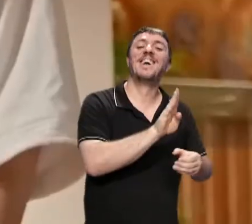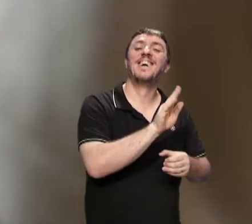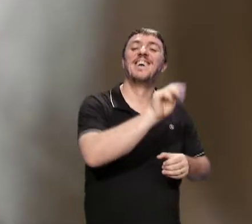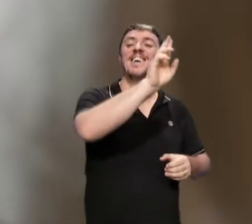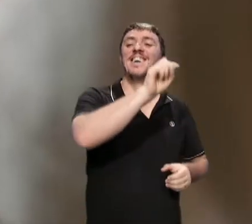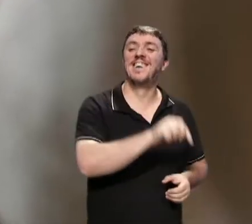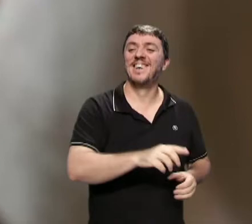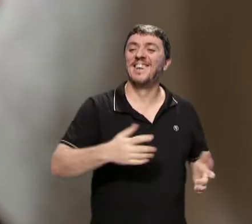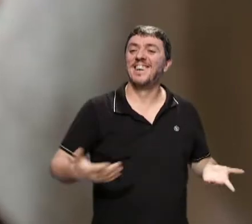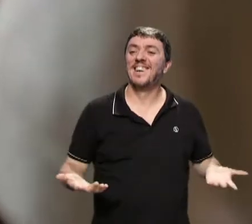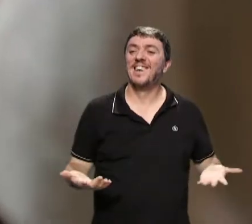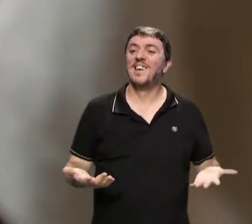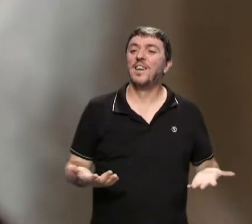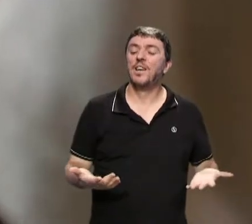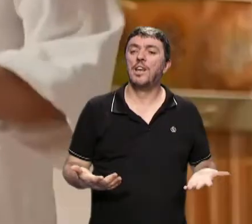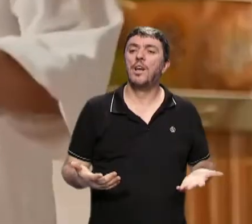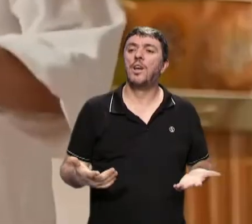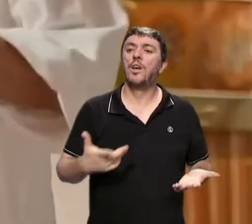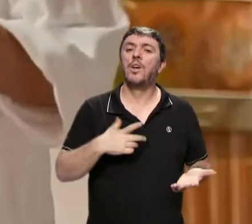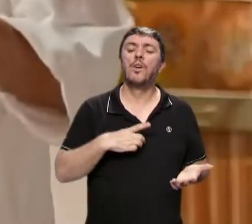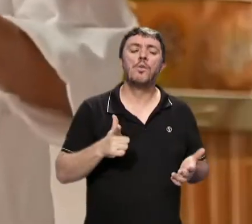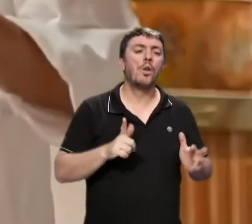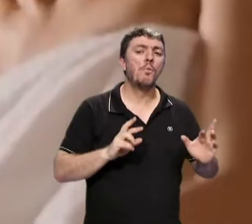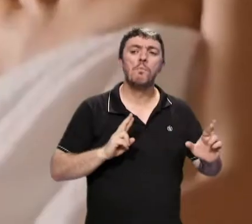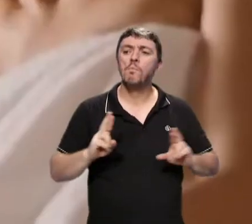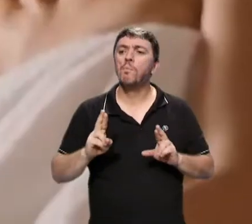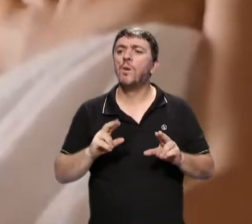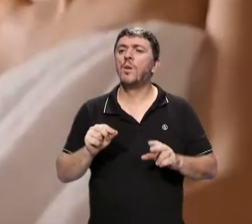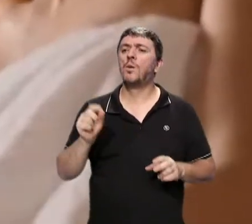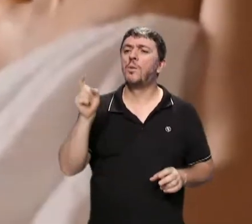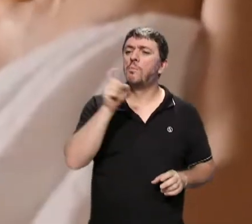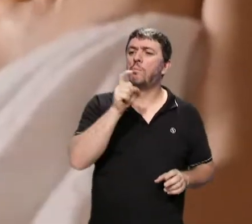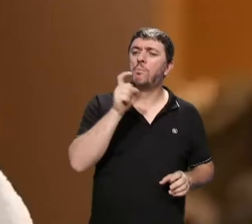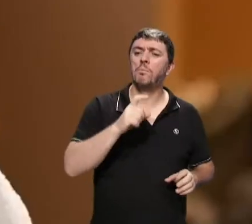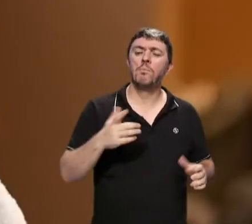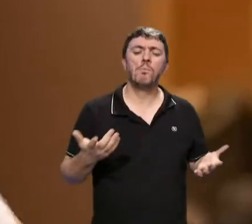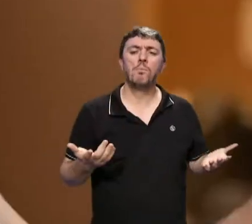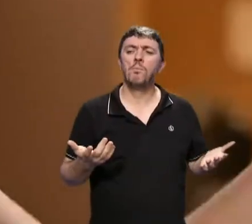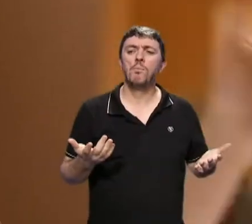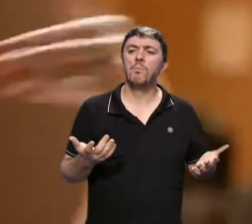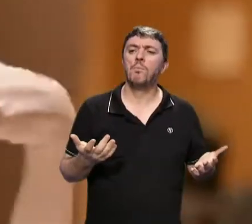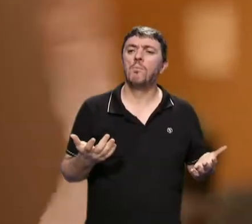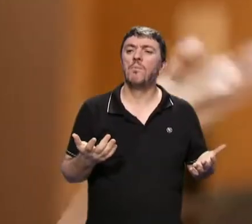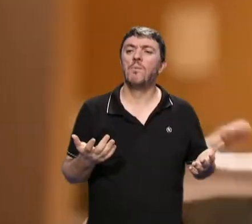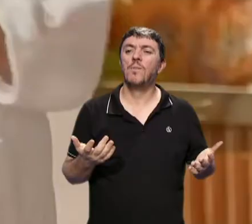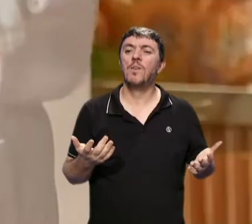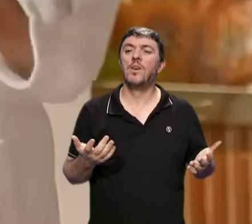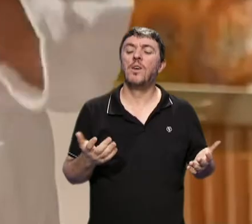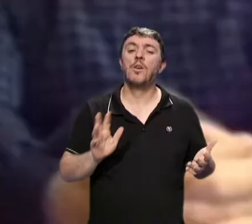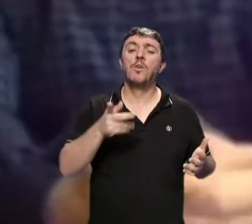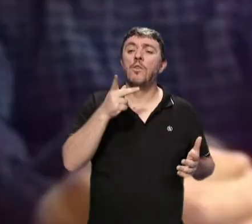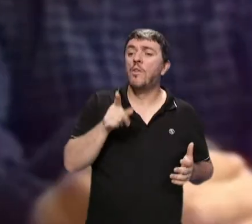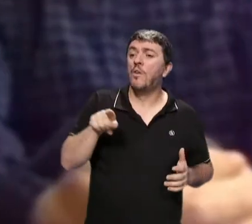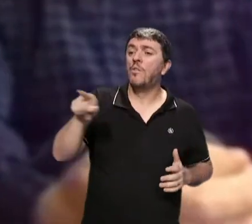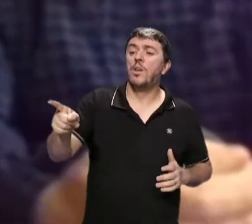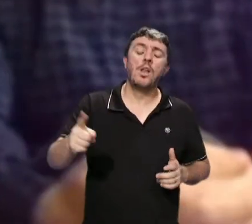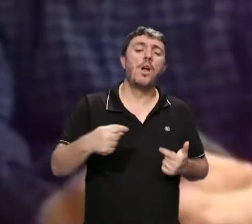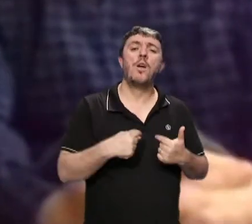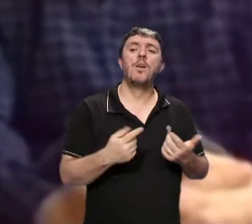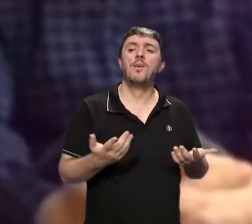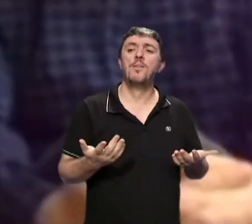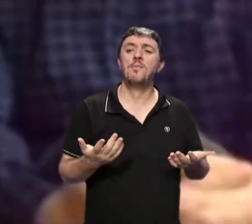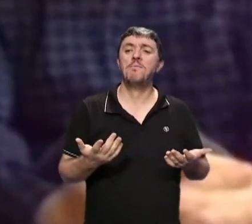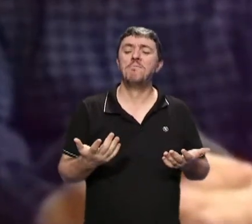Não existe relacionamento baseado em mentira. Você não tem um marido? A gente tá falando de você, não tá falando de mim. Maria Clara